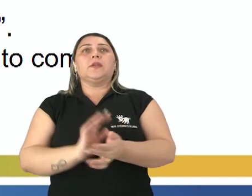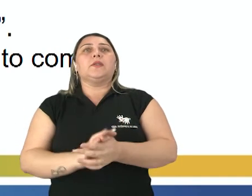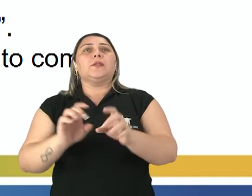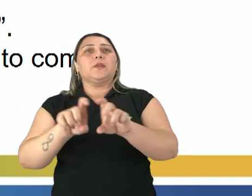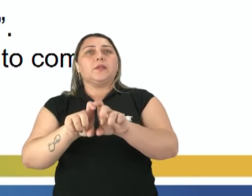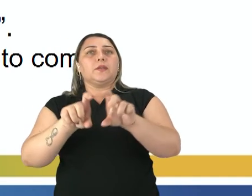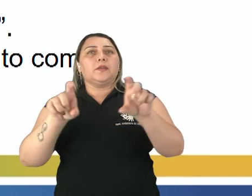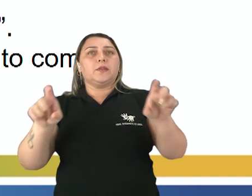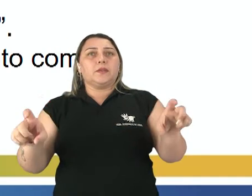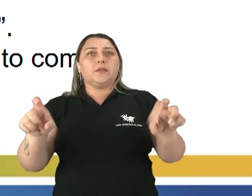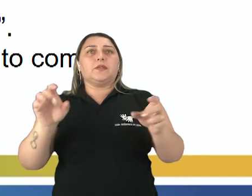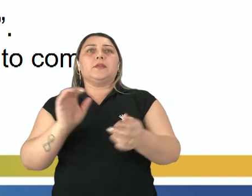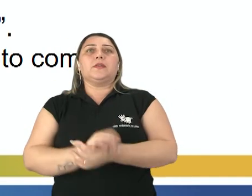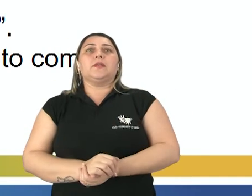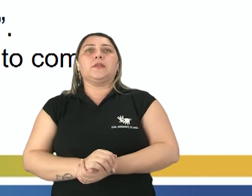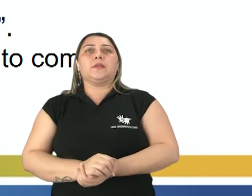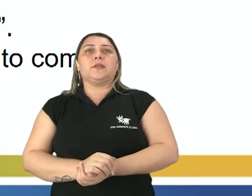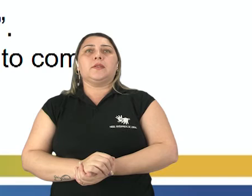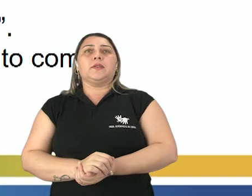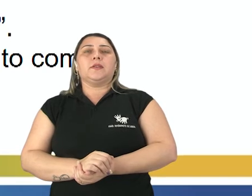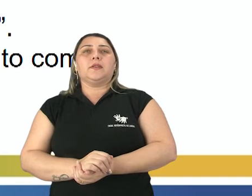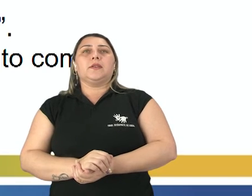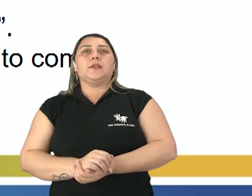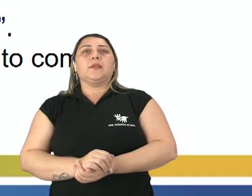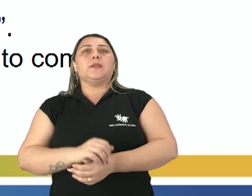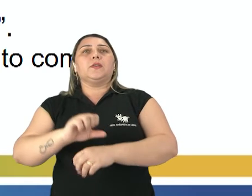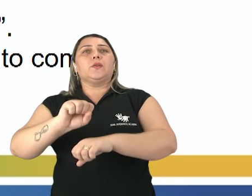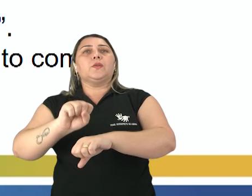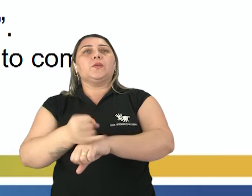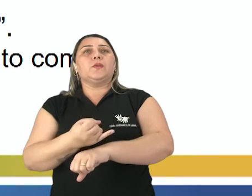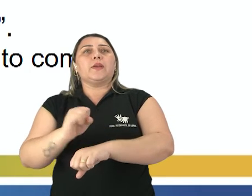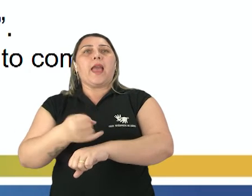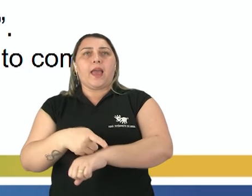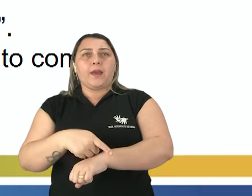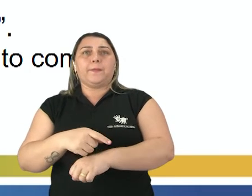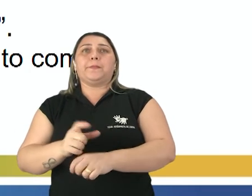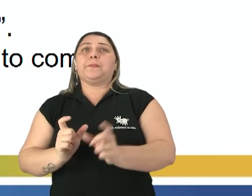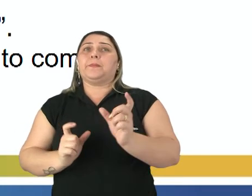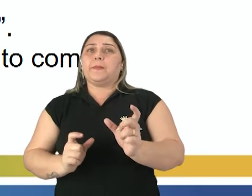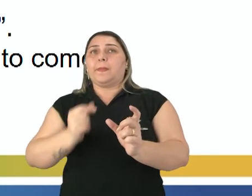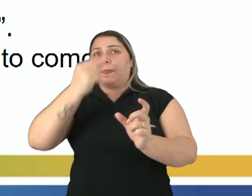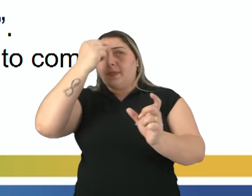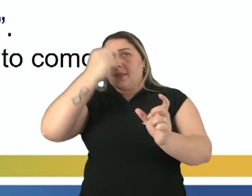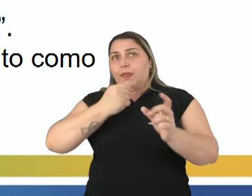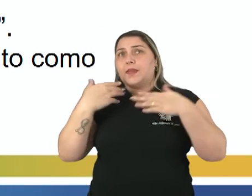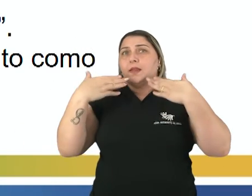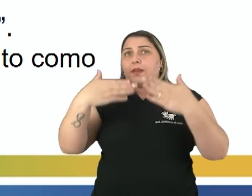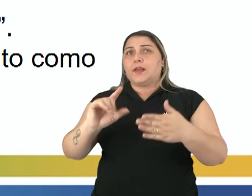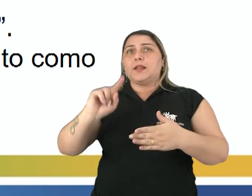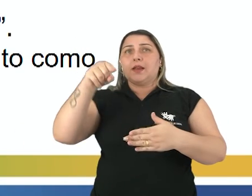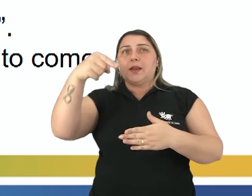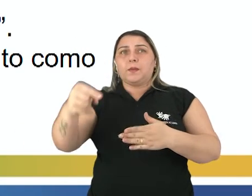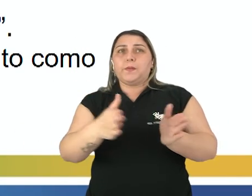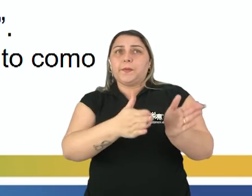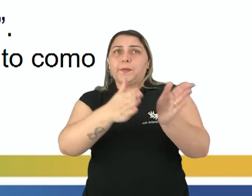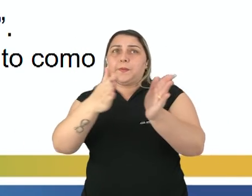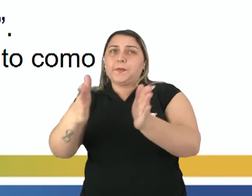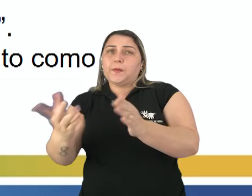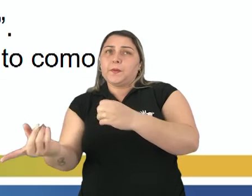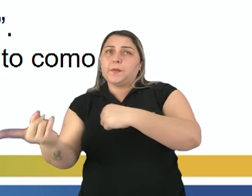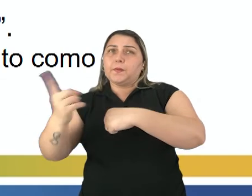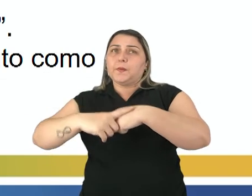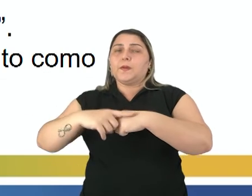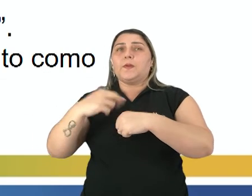a coesão por elipse do sujeito é a palavra gripe nos chegou após uma série de contágios